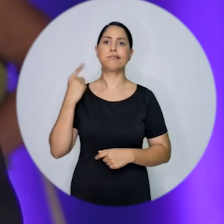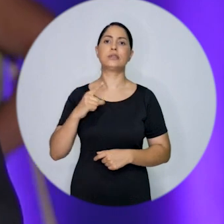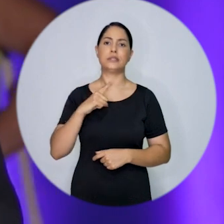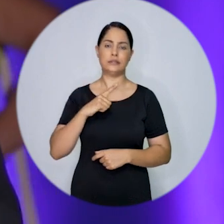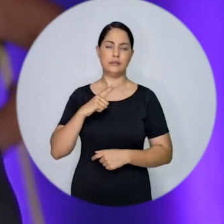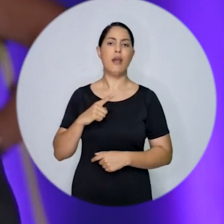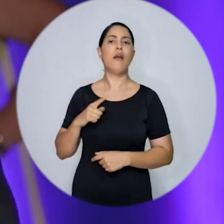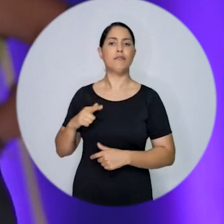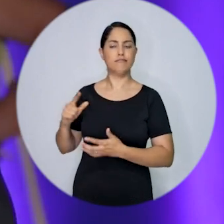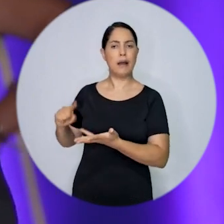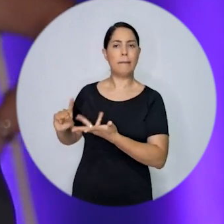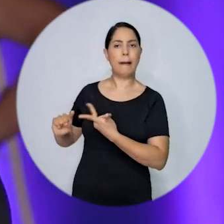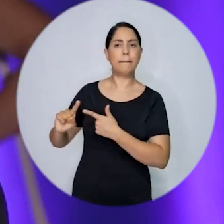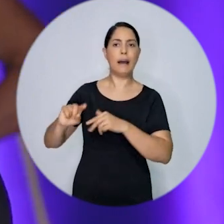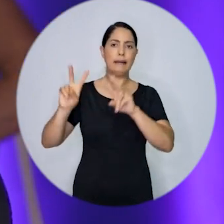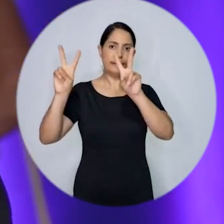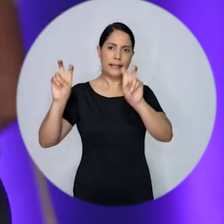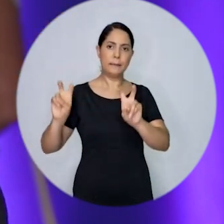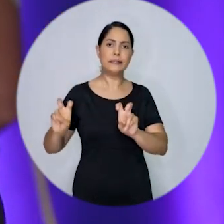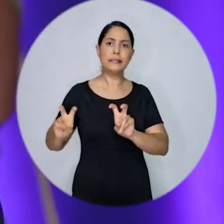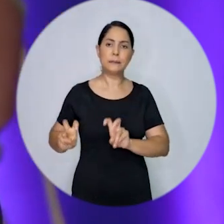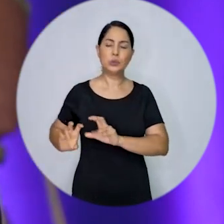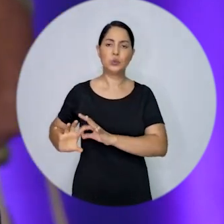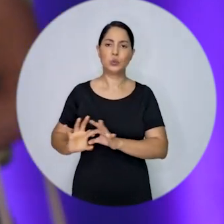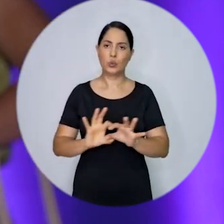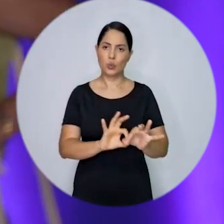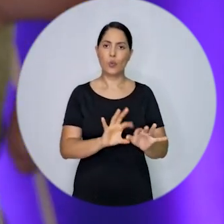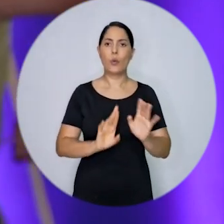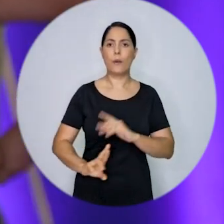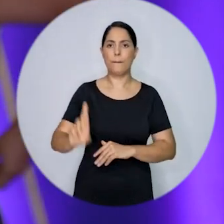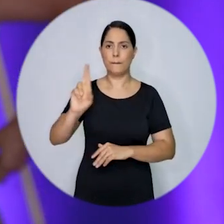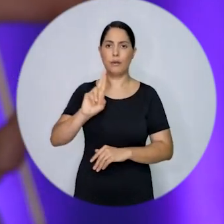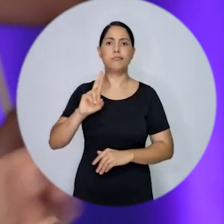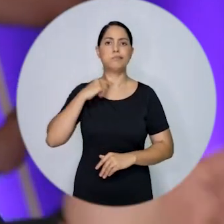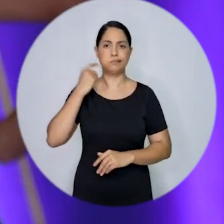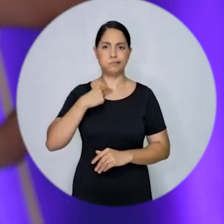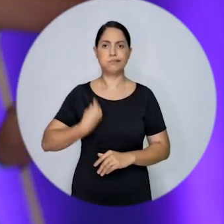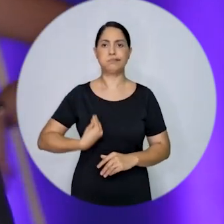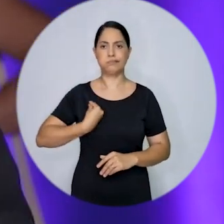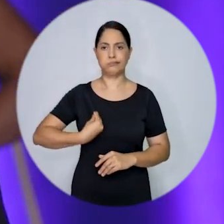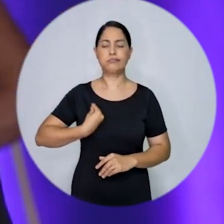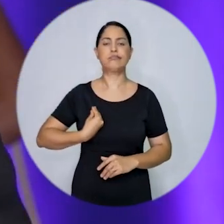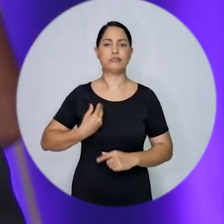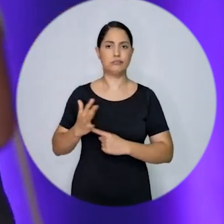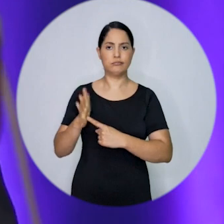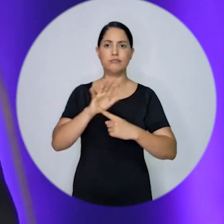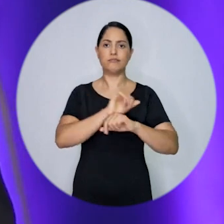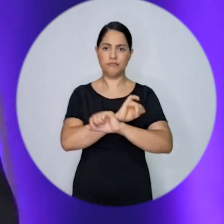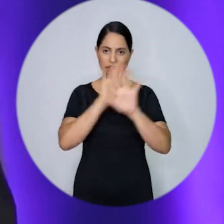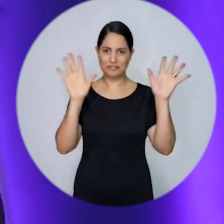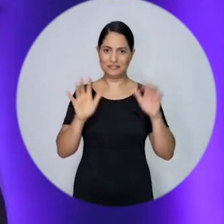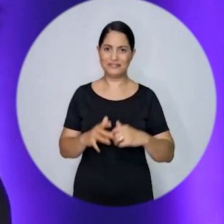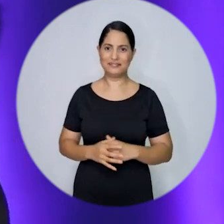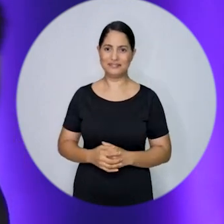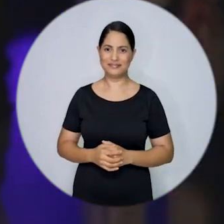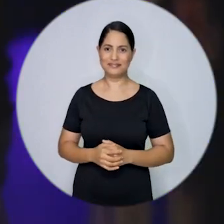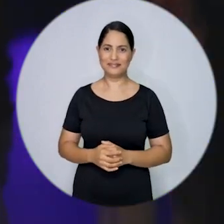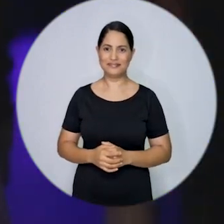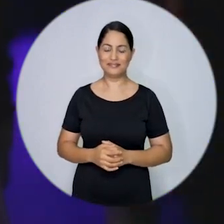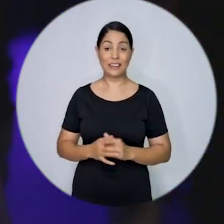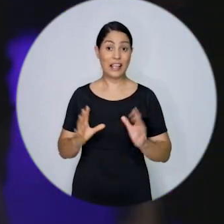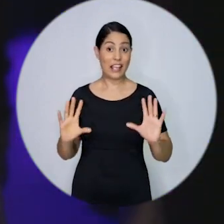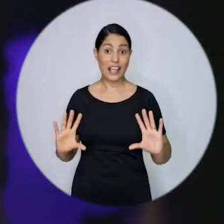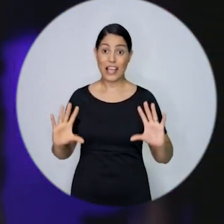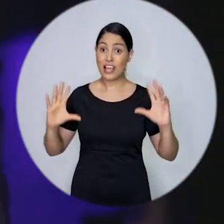advocacia brasileira as bandeiras que serão defendidas por todos os seus representantes, por toda a advocacia que está aqui presente.